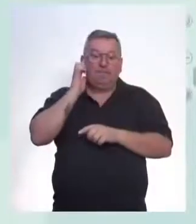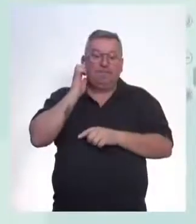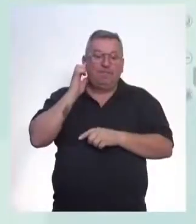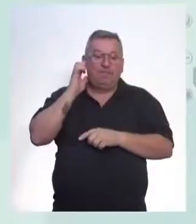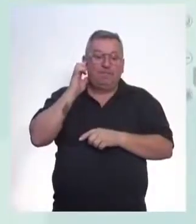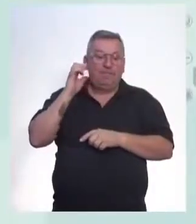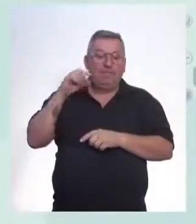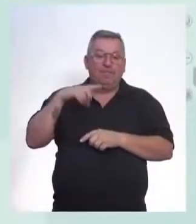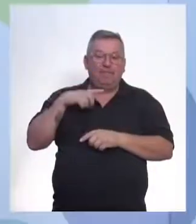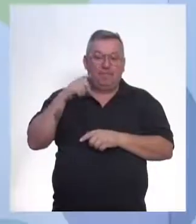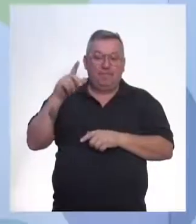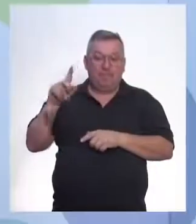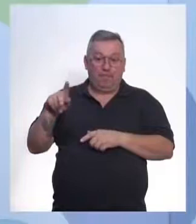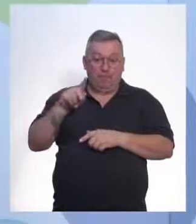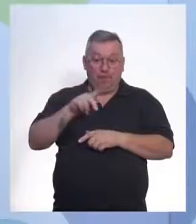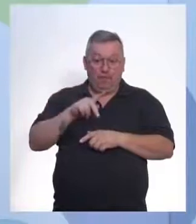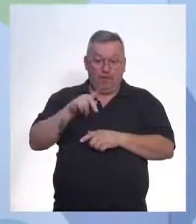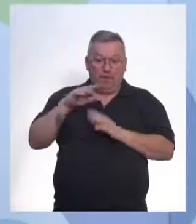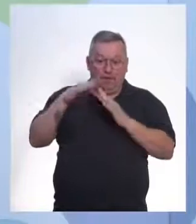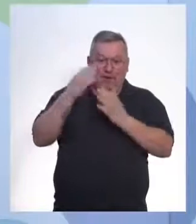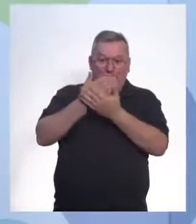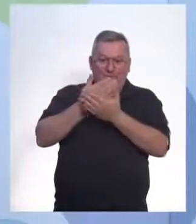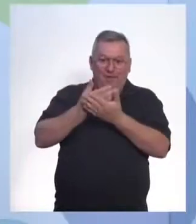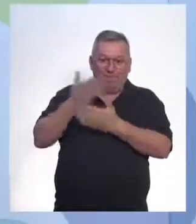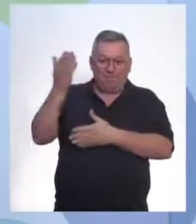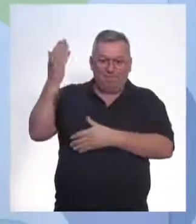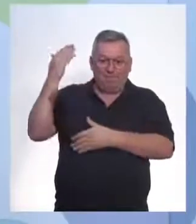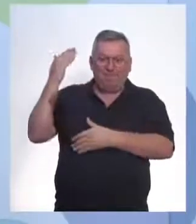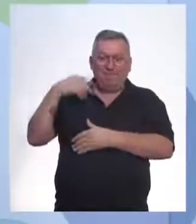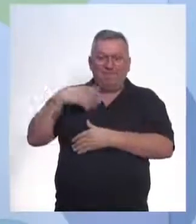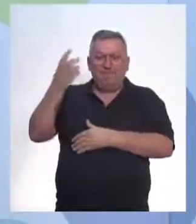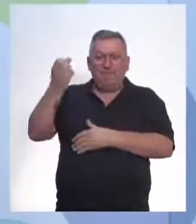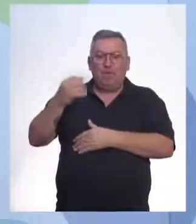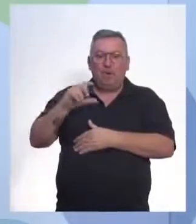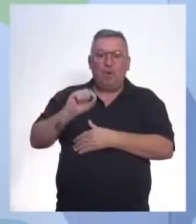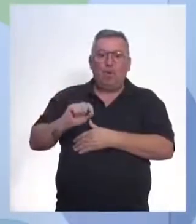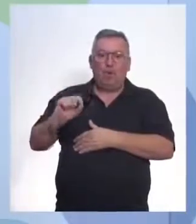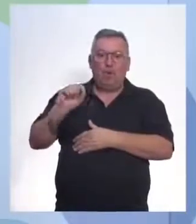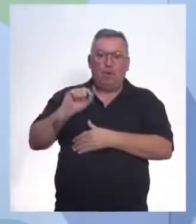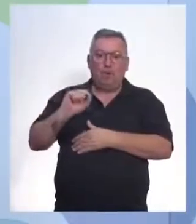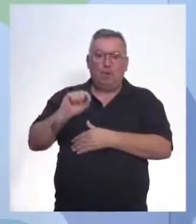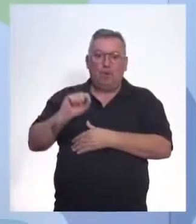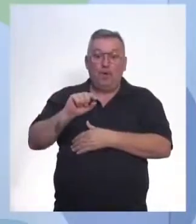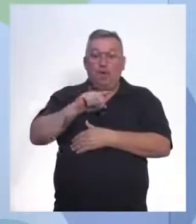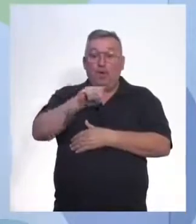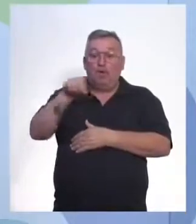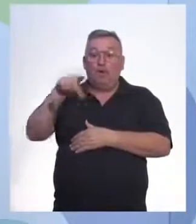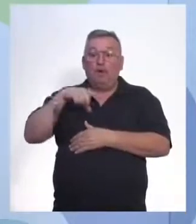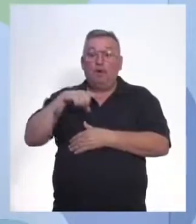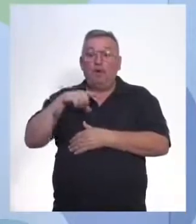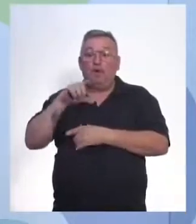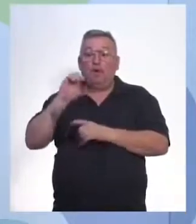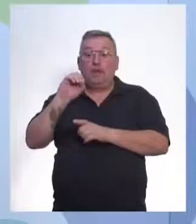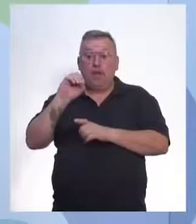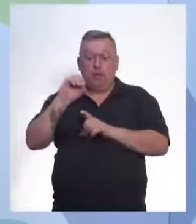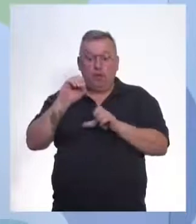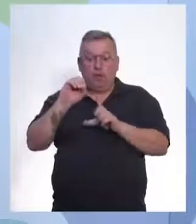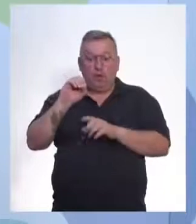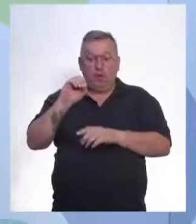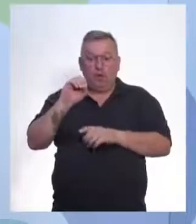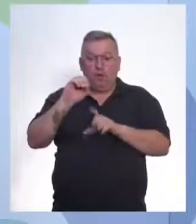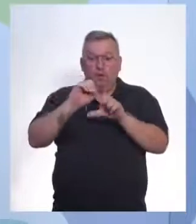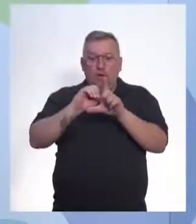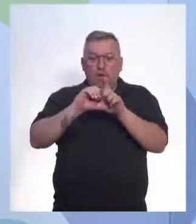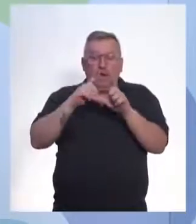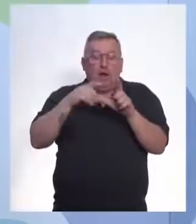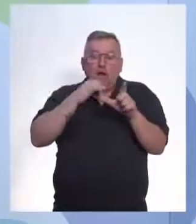um professor meu, na escola principalmente, ele explicava da seguinte forma. Você tem lá a origem. A origem é como se você estivesse